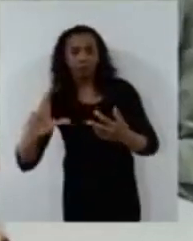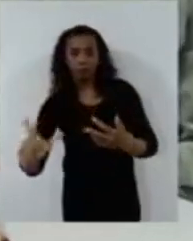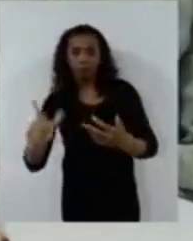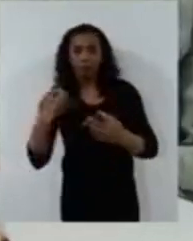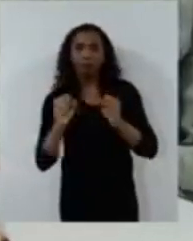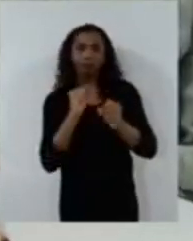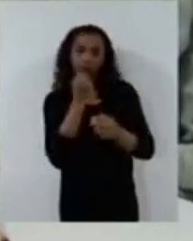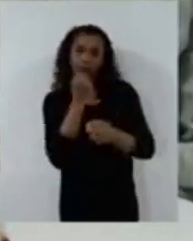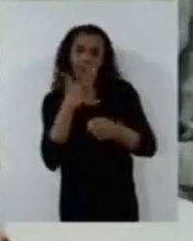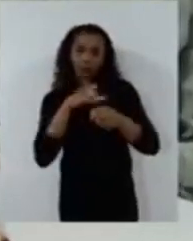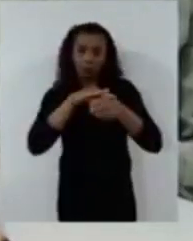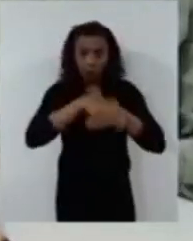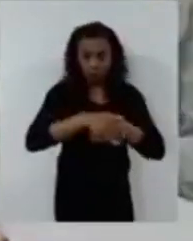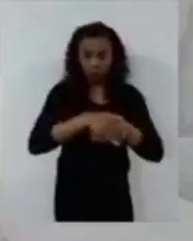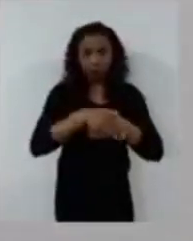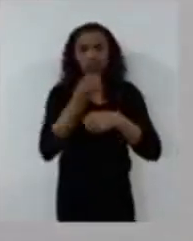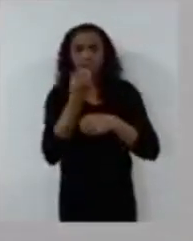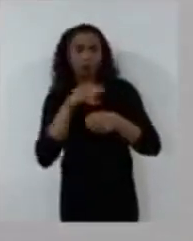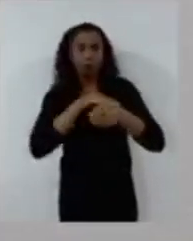noite, doutor Paulo César.